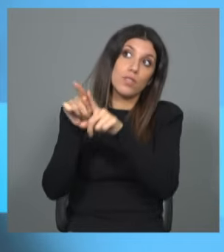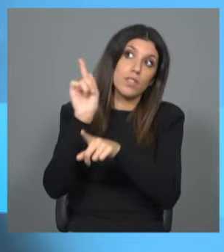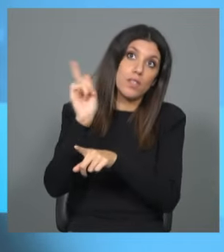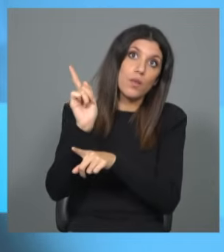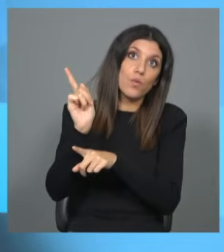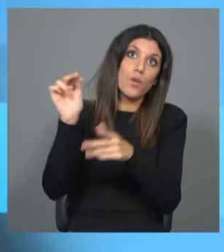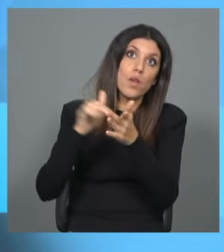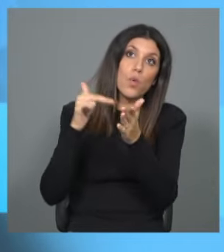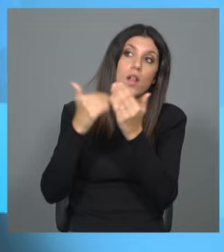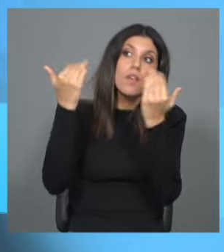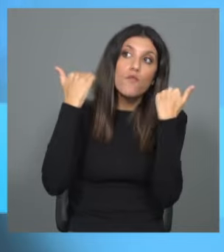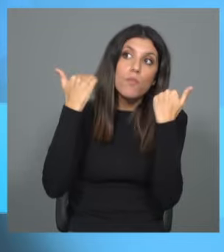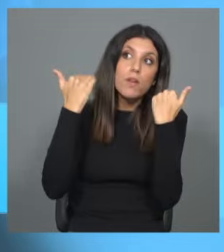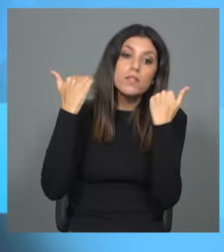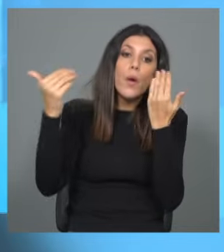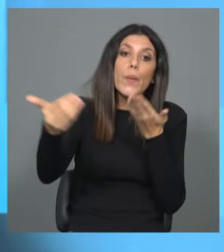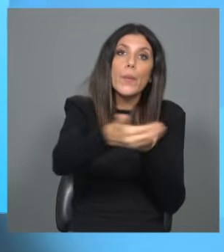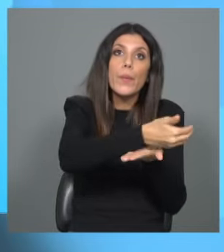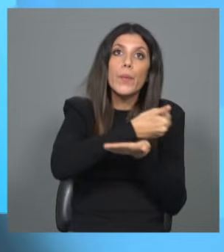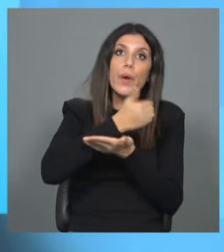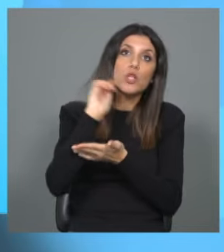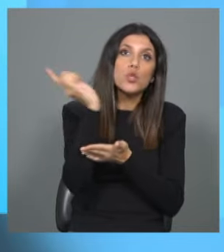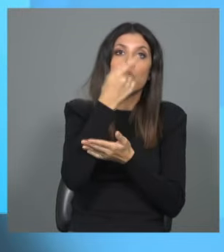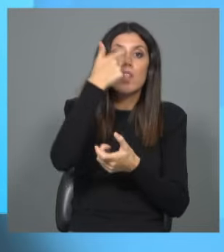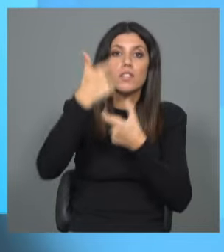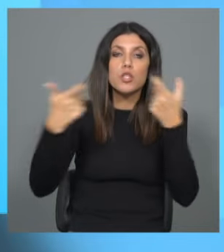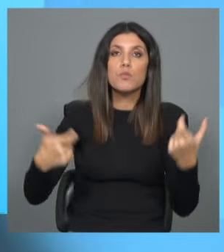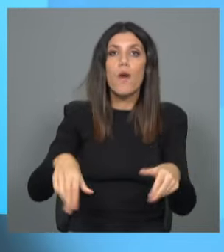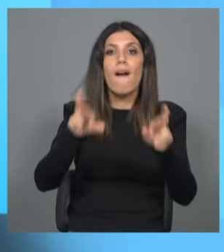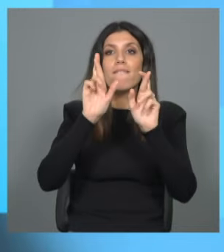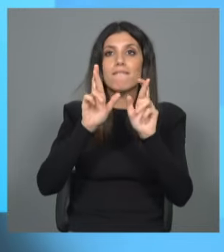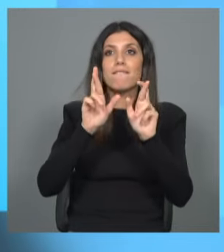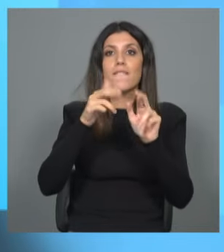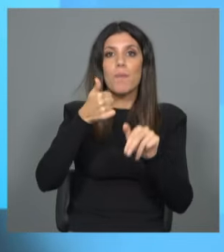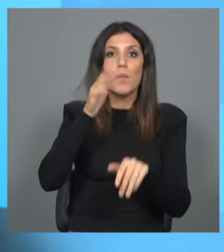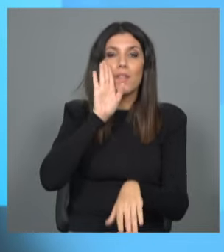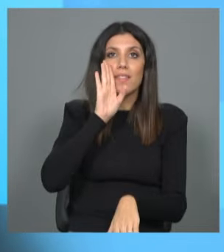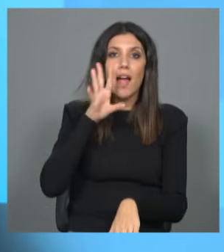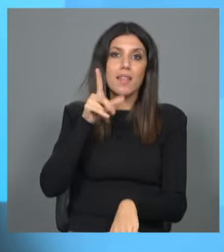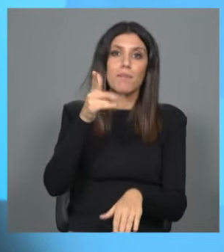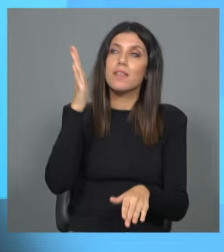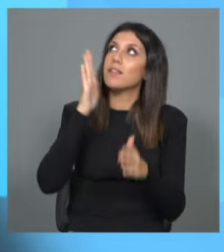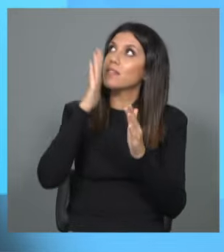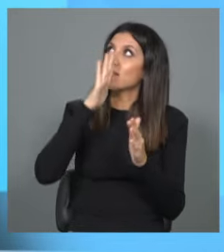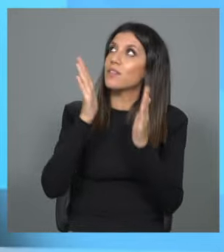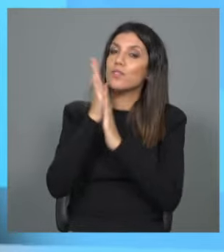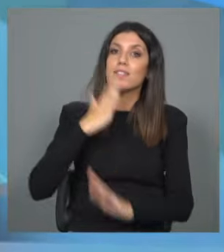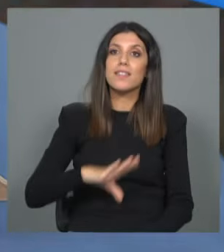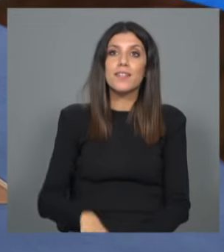a informação necessária junto de todos os cidadãos. Desejo-lhe uma ótima tarde e até amanhã, se Deus quiser.